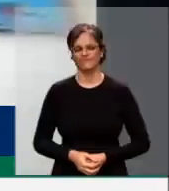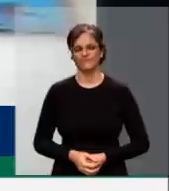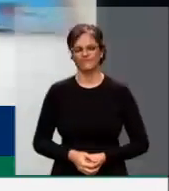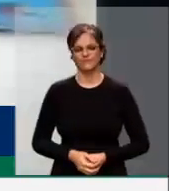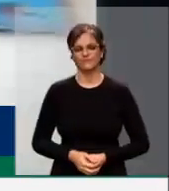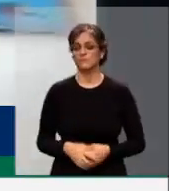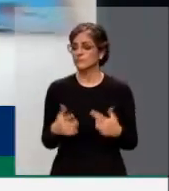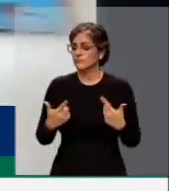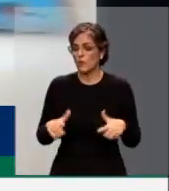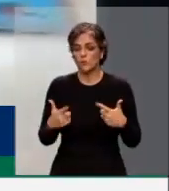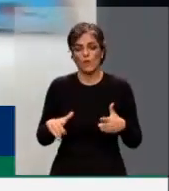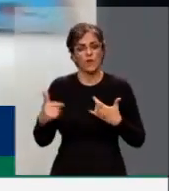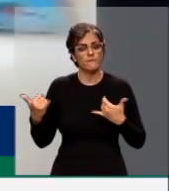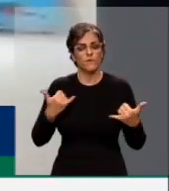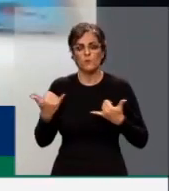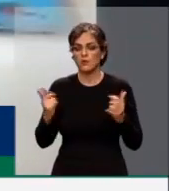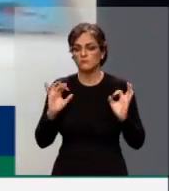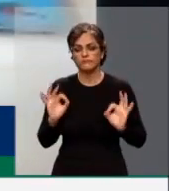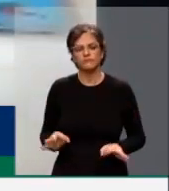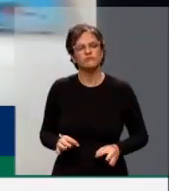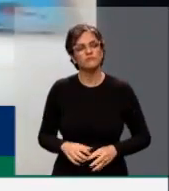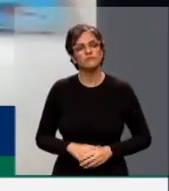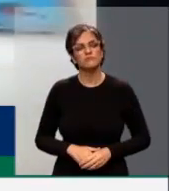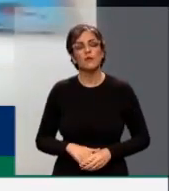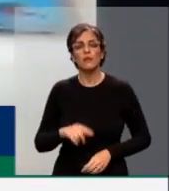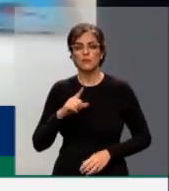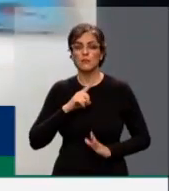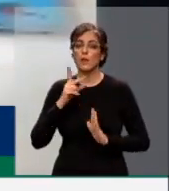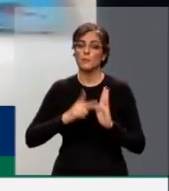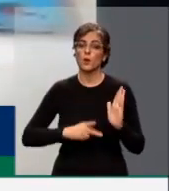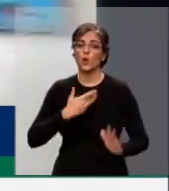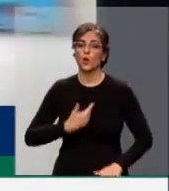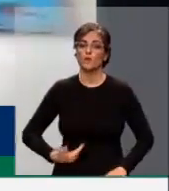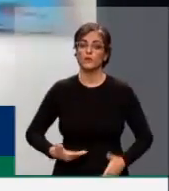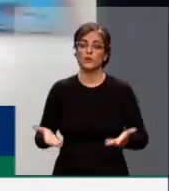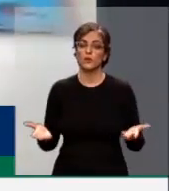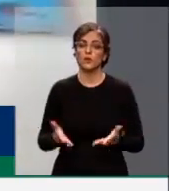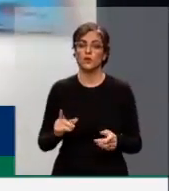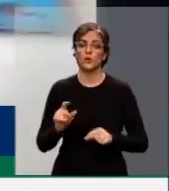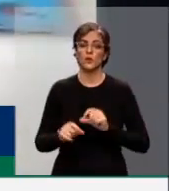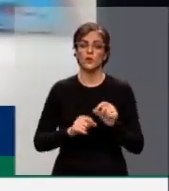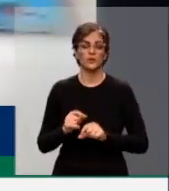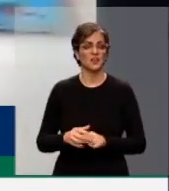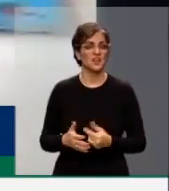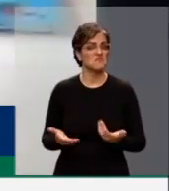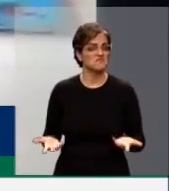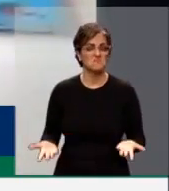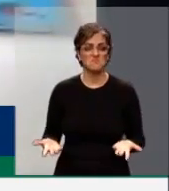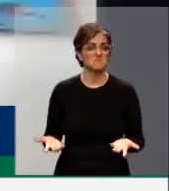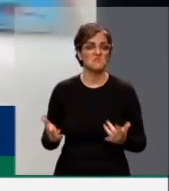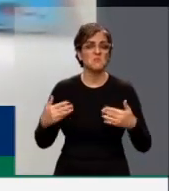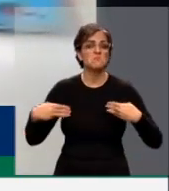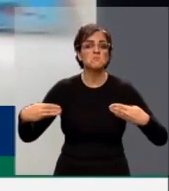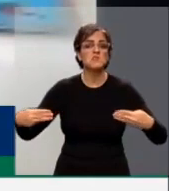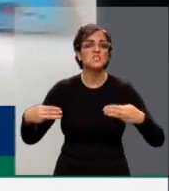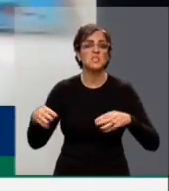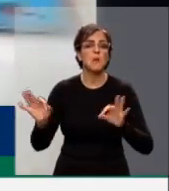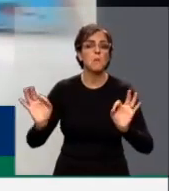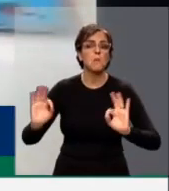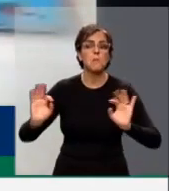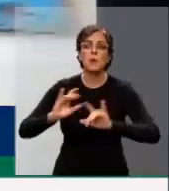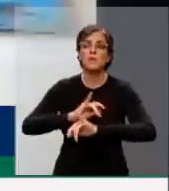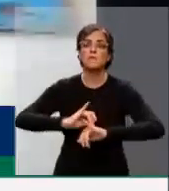temos dados, né? Há um programa do governo que não há, o Ministério não fornece informações, os dados